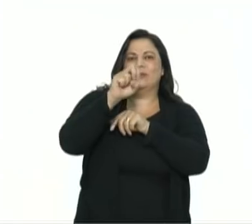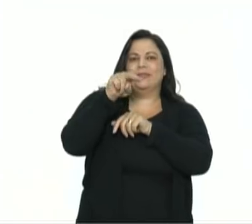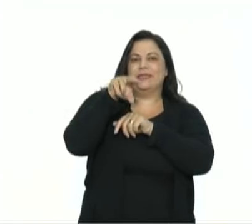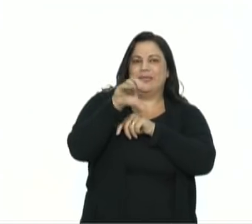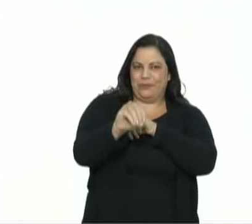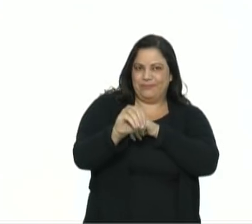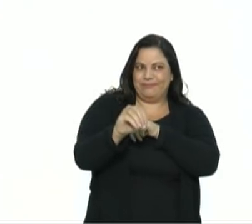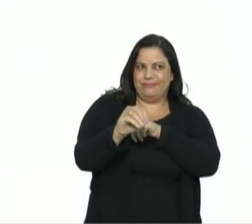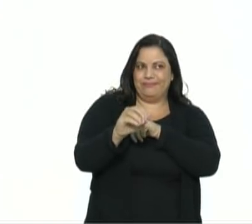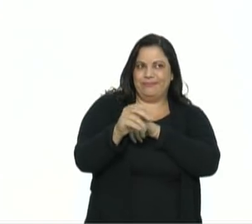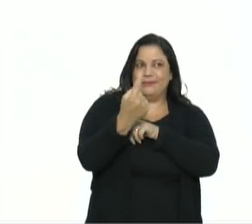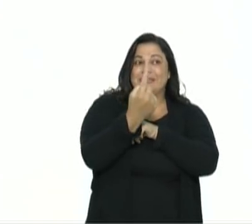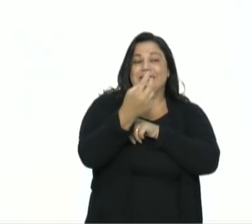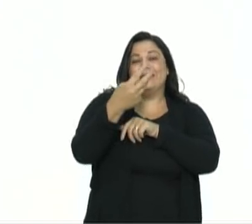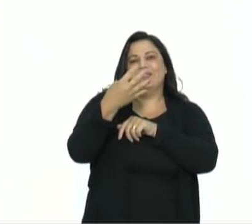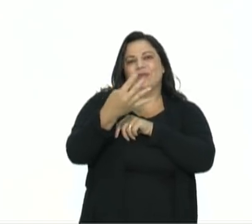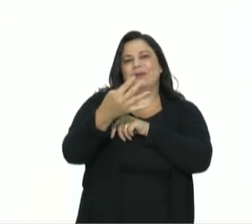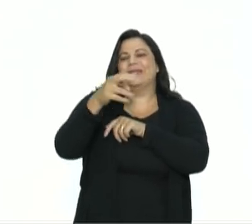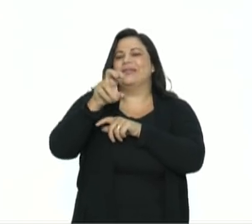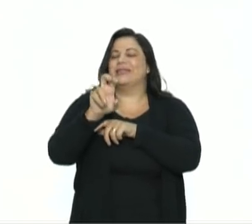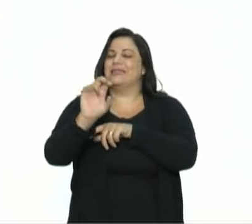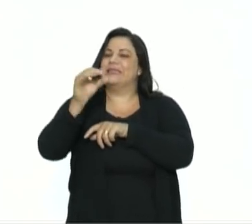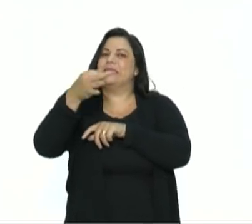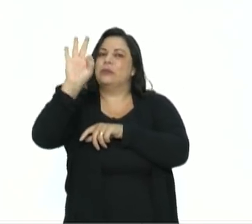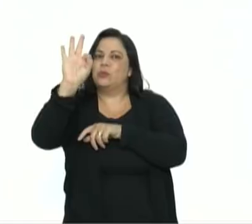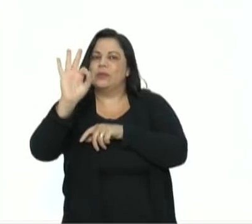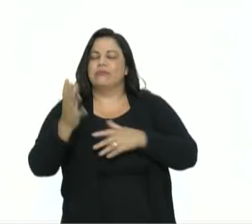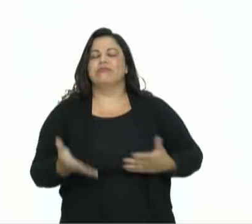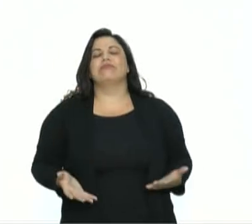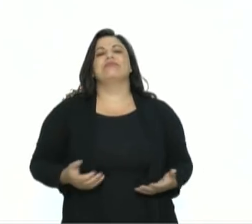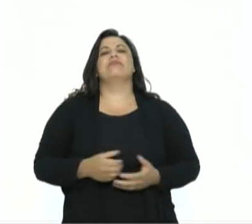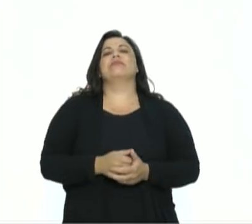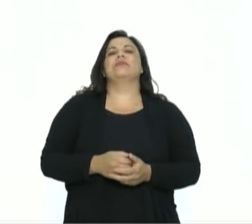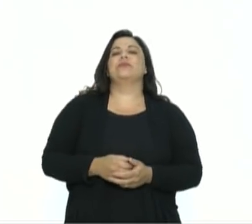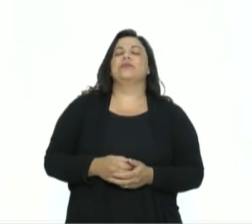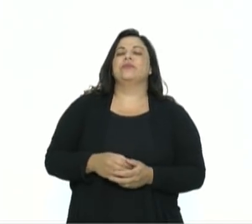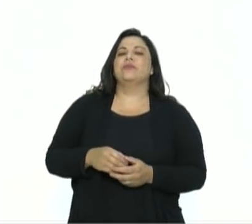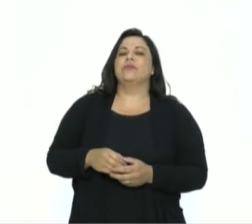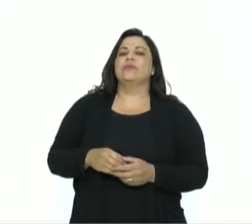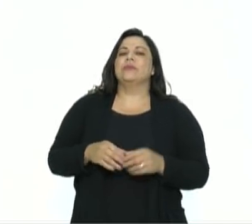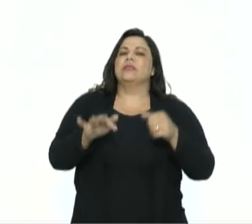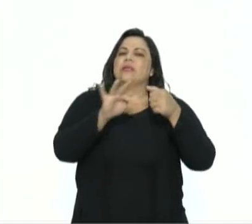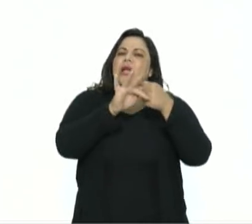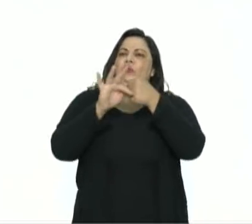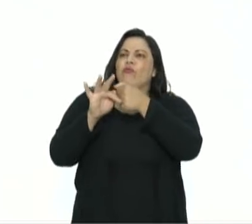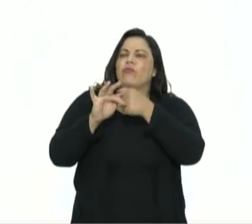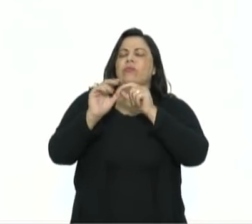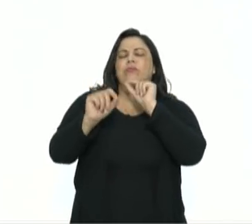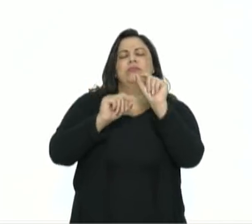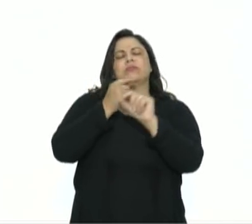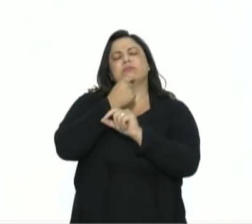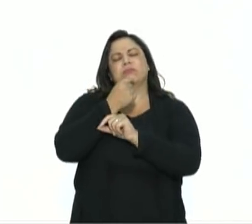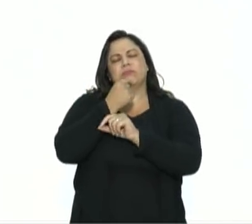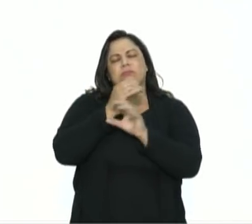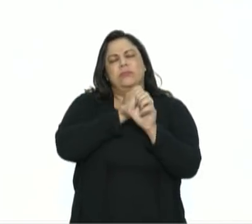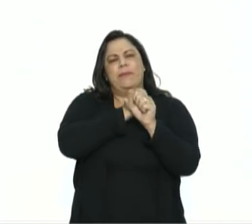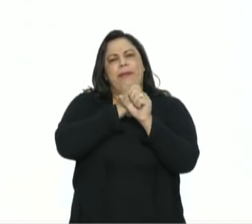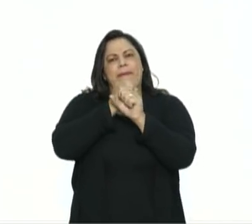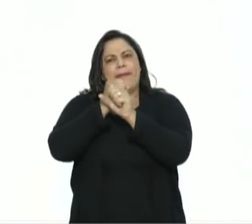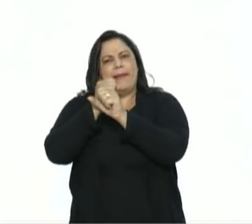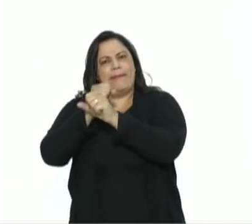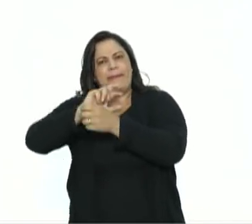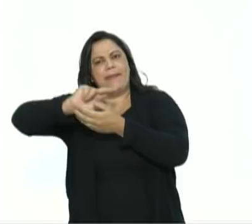de 45 graus, a mesma coisa, a força do homem é 30, cosseno de 45 é 0,71, a